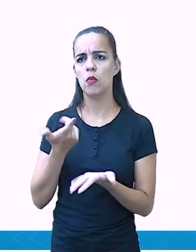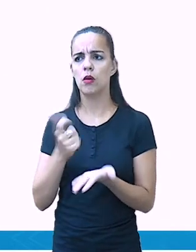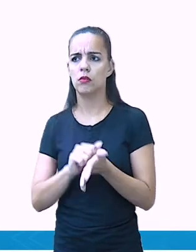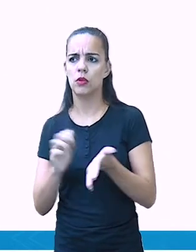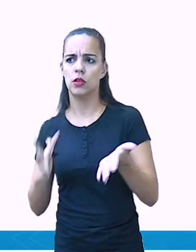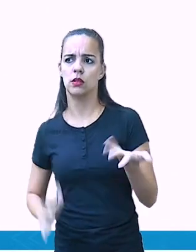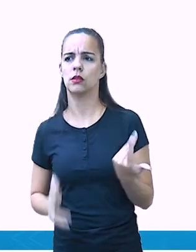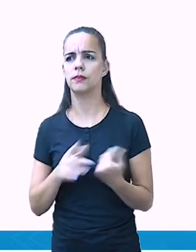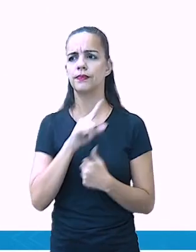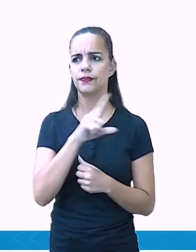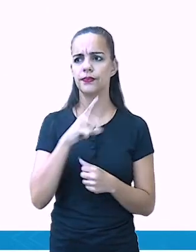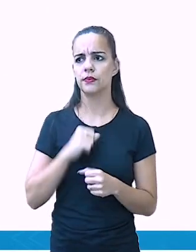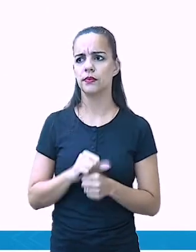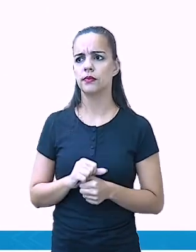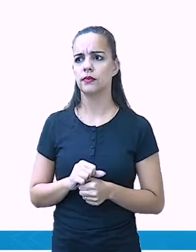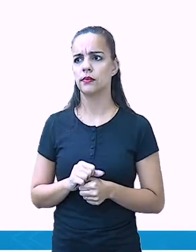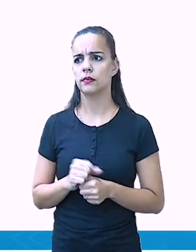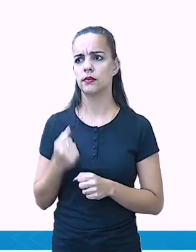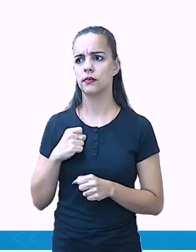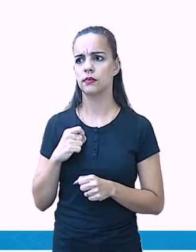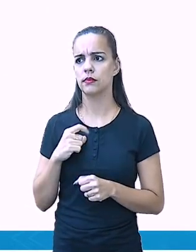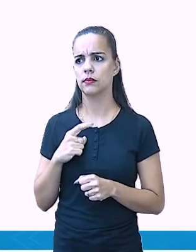professora, ou lá